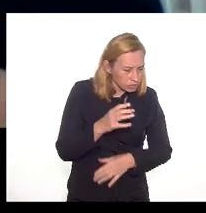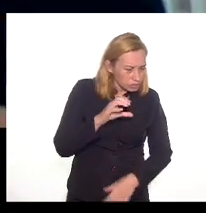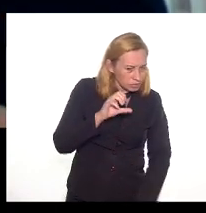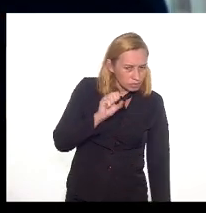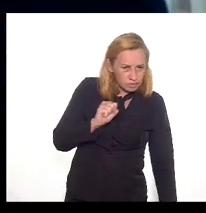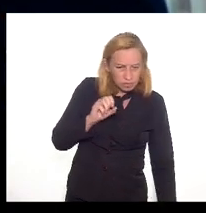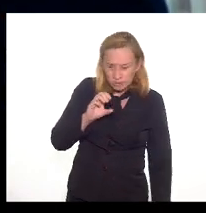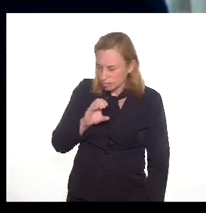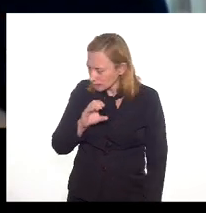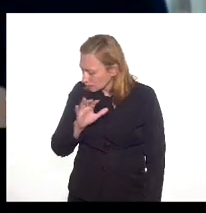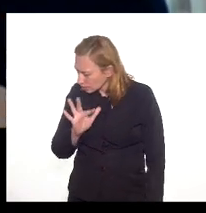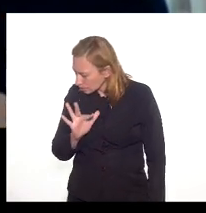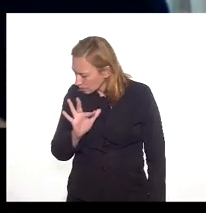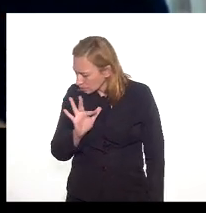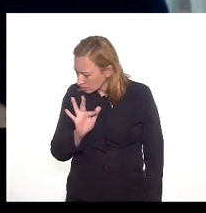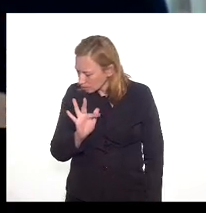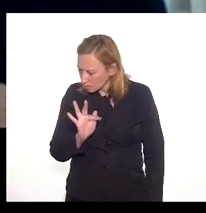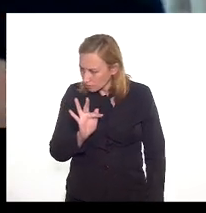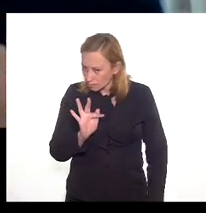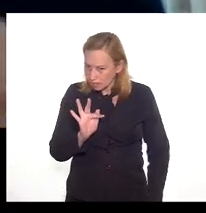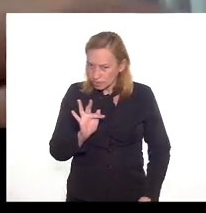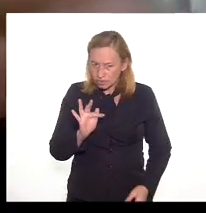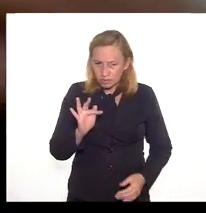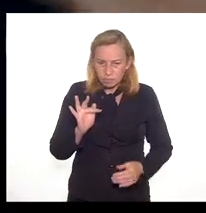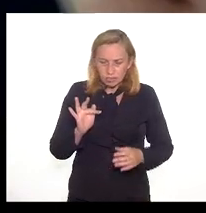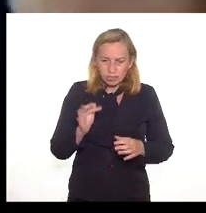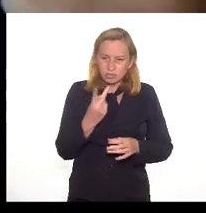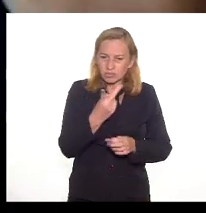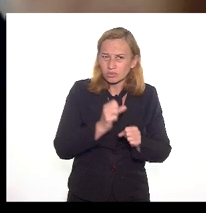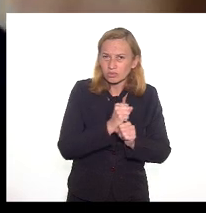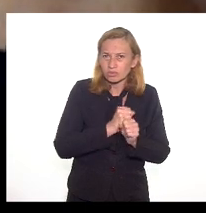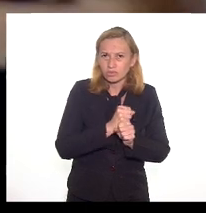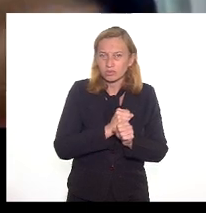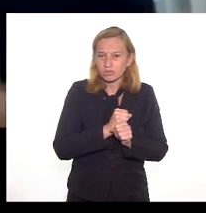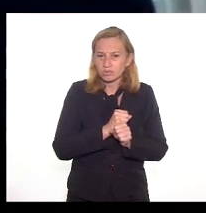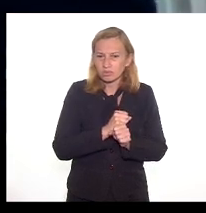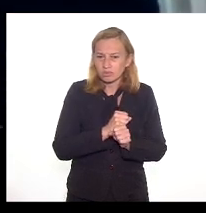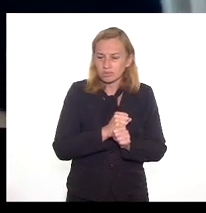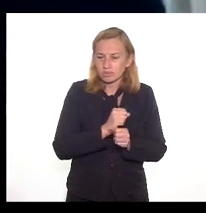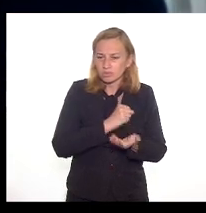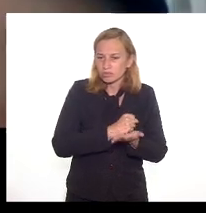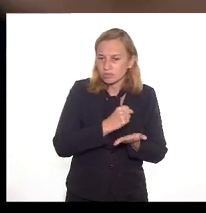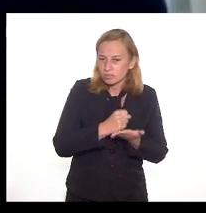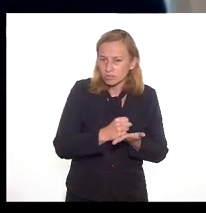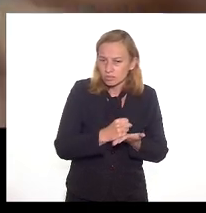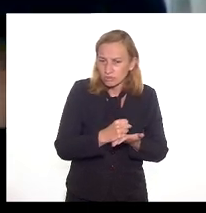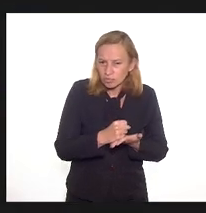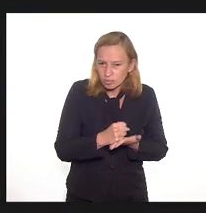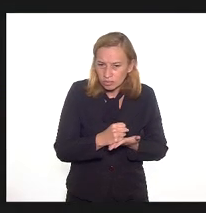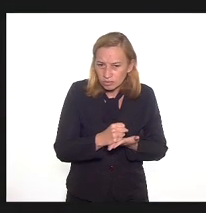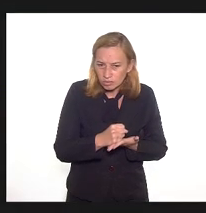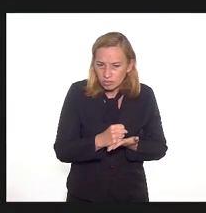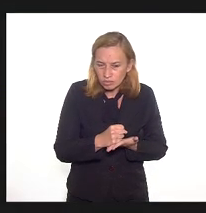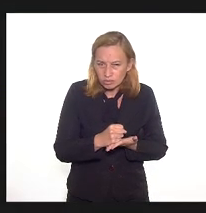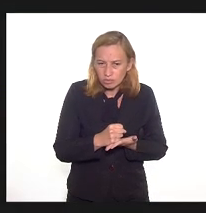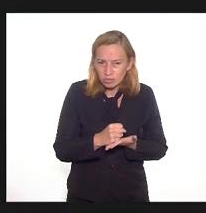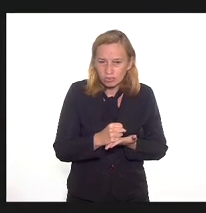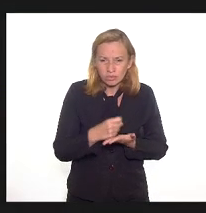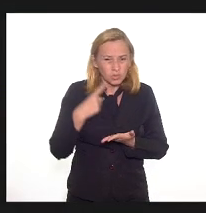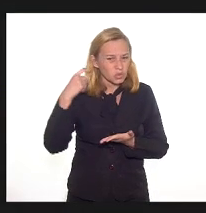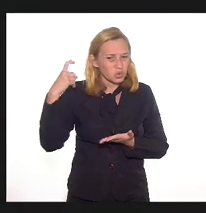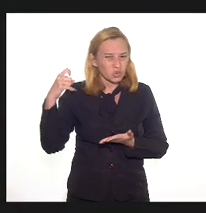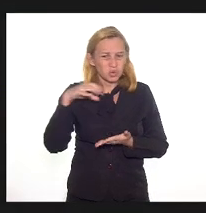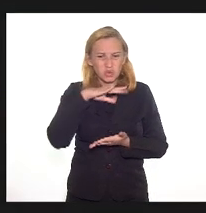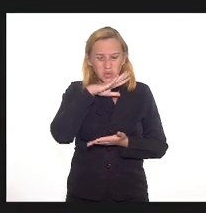né, a fabricante da plataforma, ela opera durante dois anos, a depender do contrato, depois entrega essa operação para a gente. Mas as